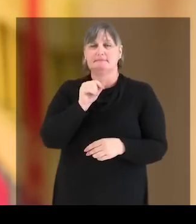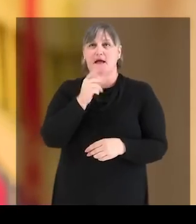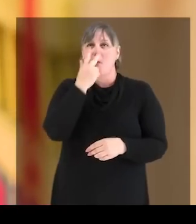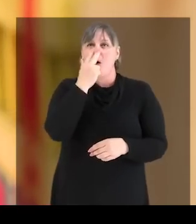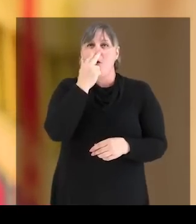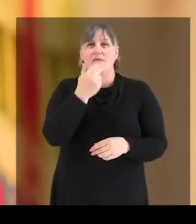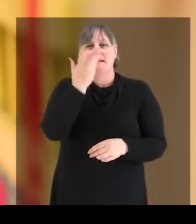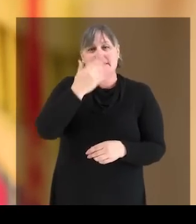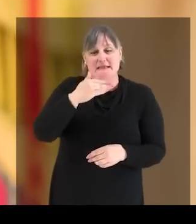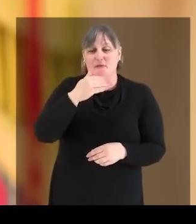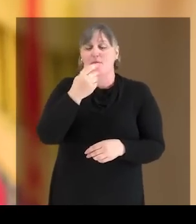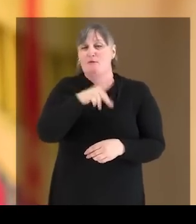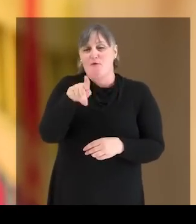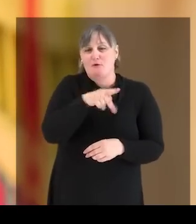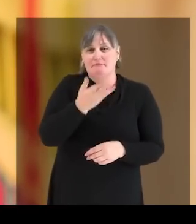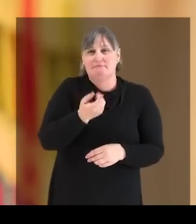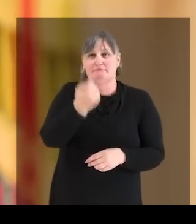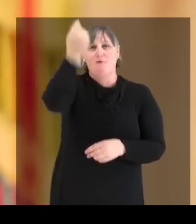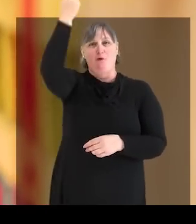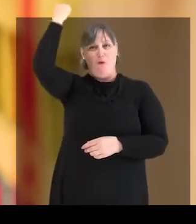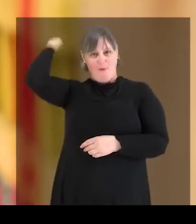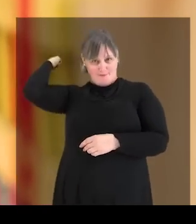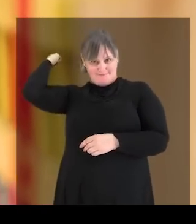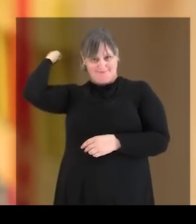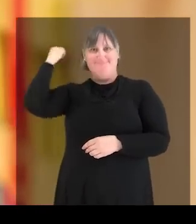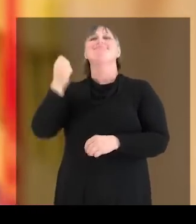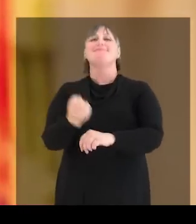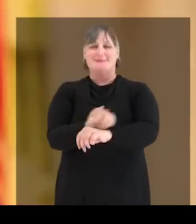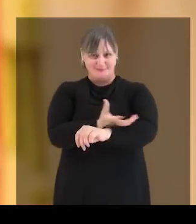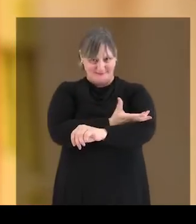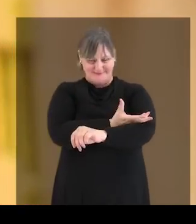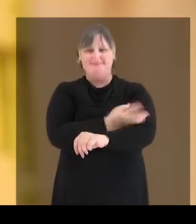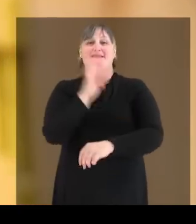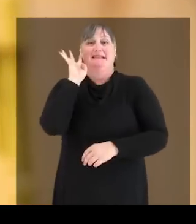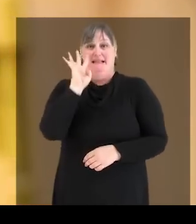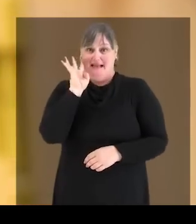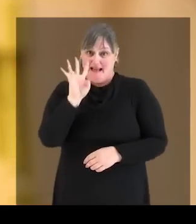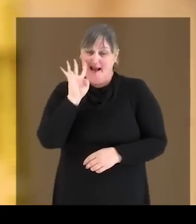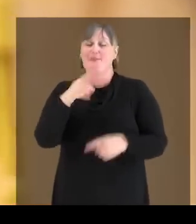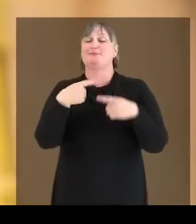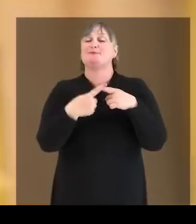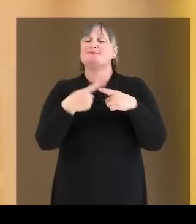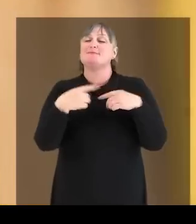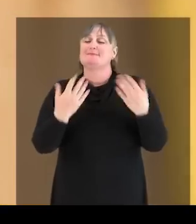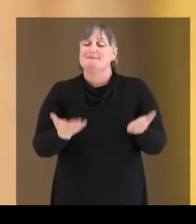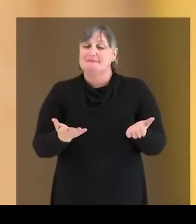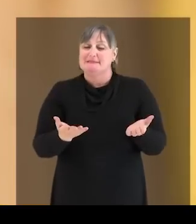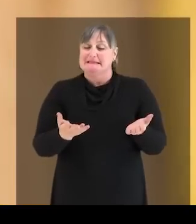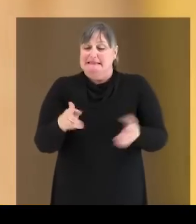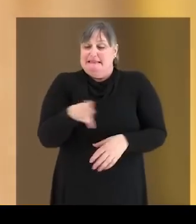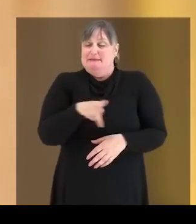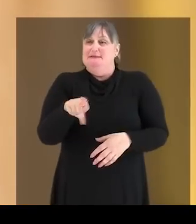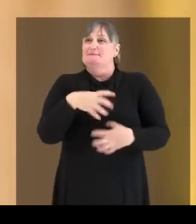infância desses professores. E foi muito emocionante até, foi bem legal, porque elas